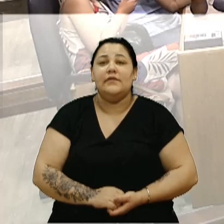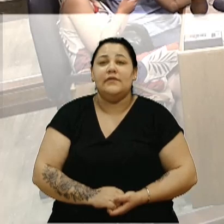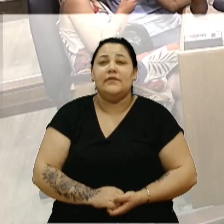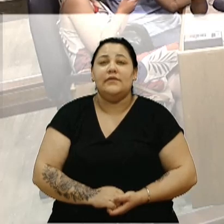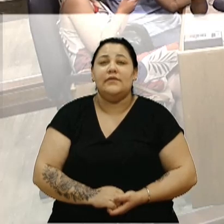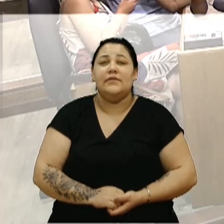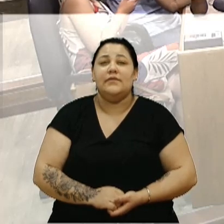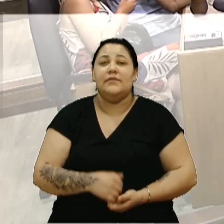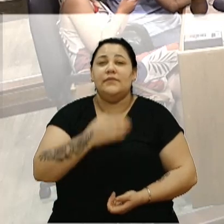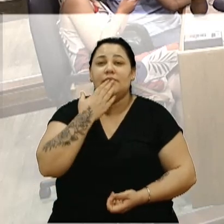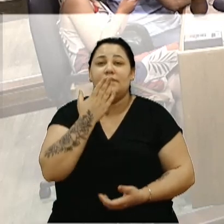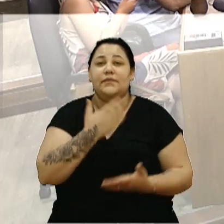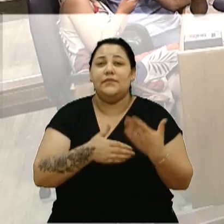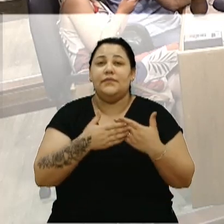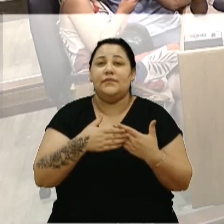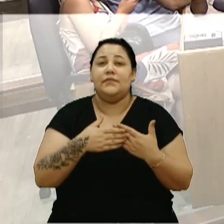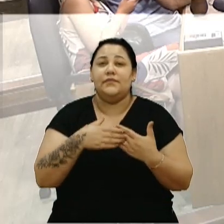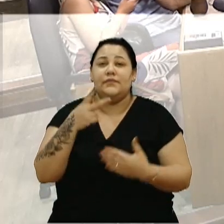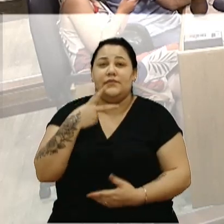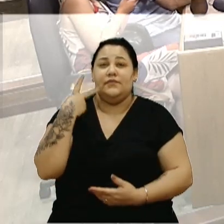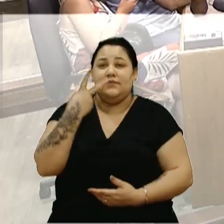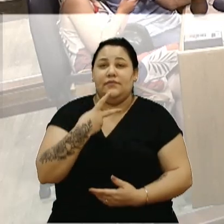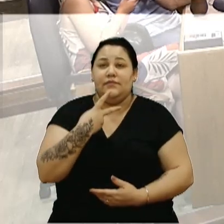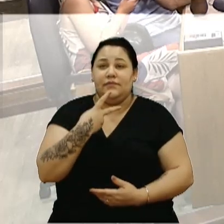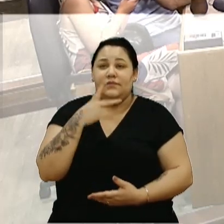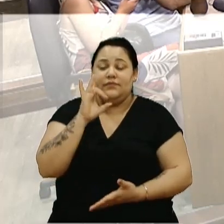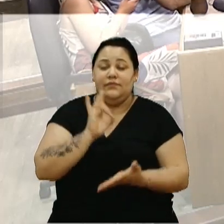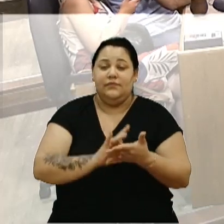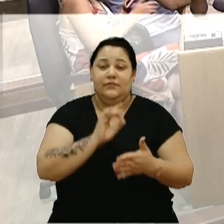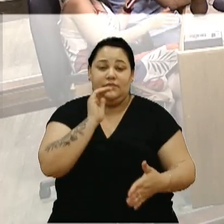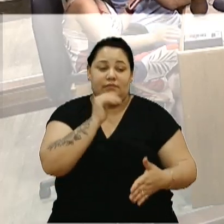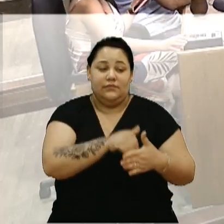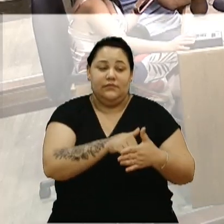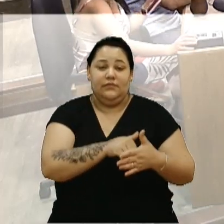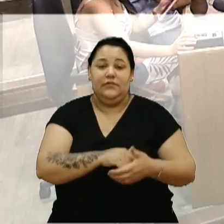Solicito às vereadoras e vereadores que registrem os seus votos.